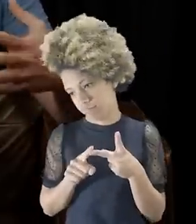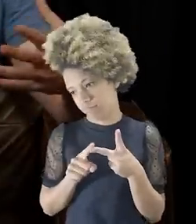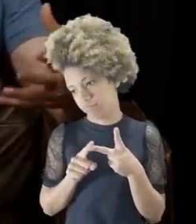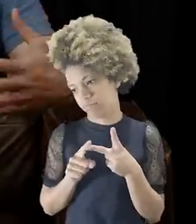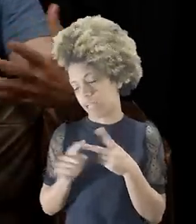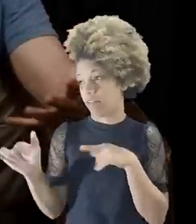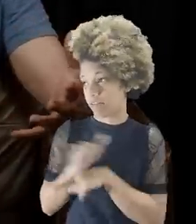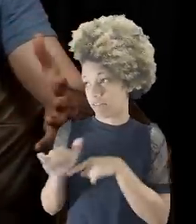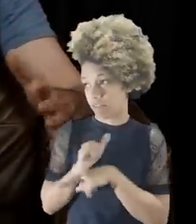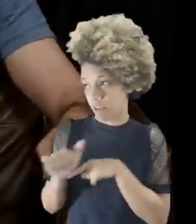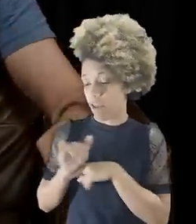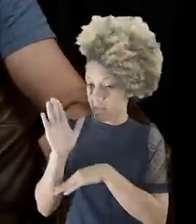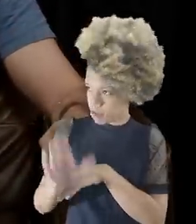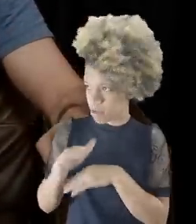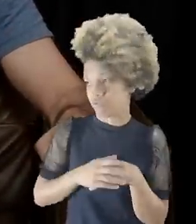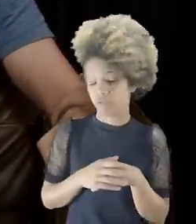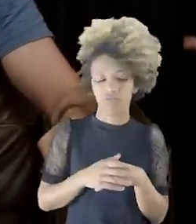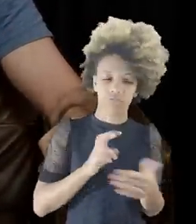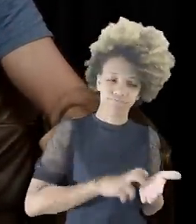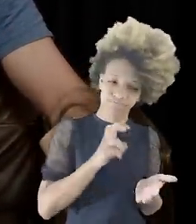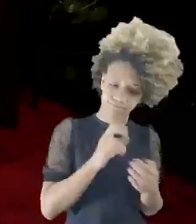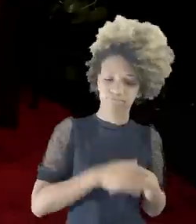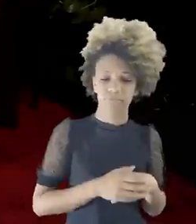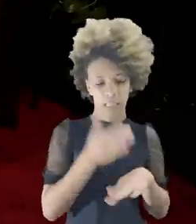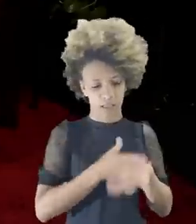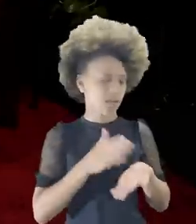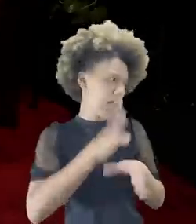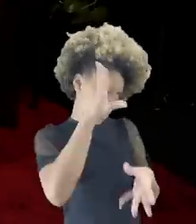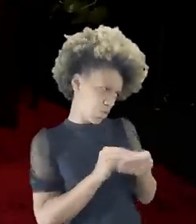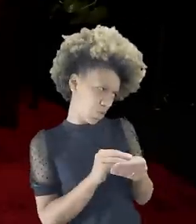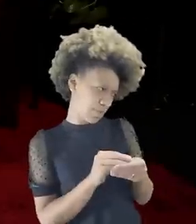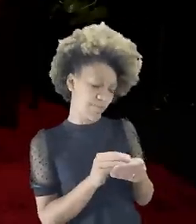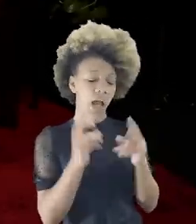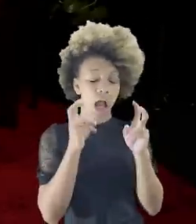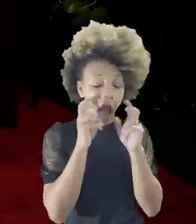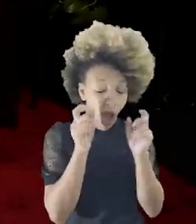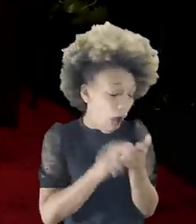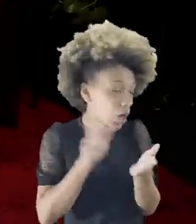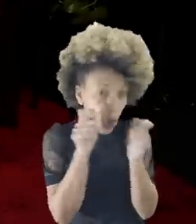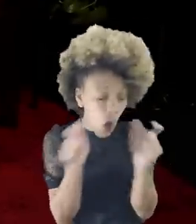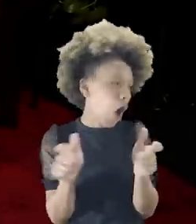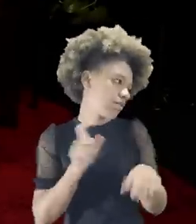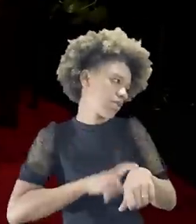tática à tarde né então você vai treinando de manhã Resumindo corda que horas geralmente não acorda muito cedo